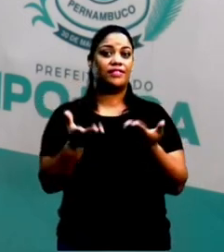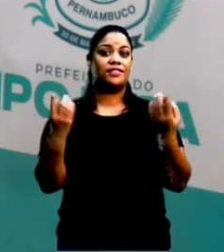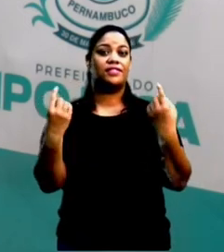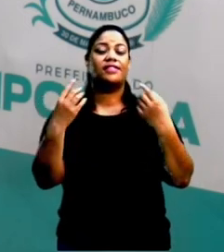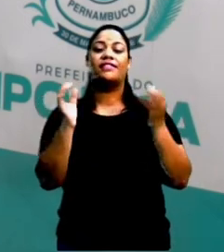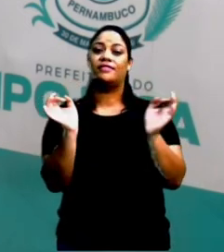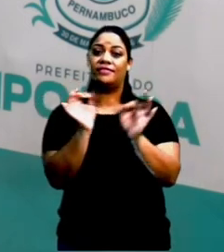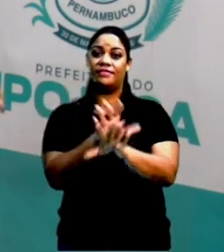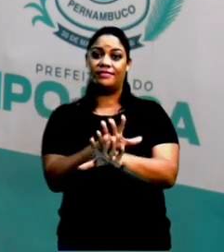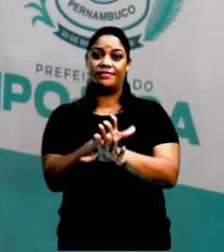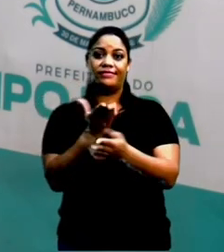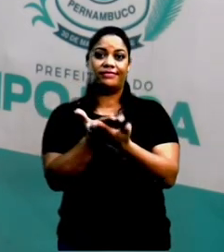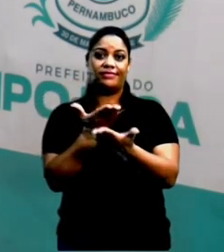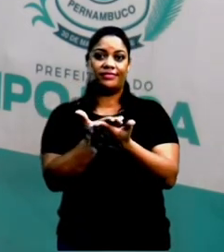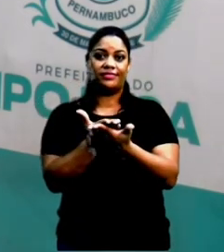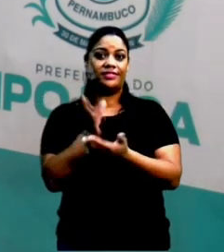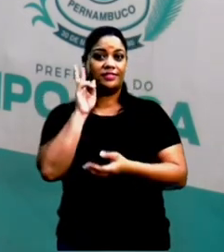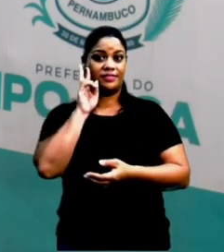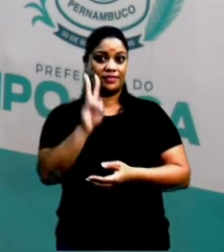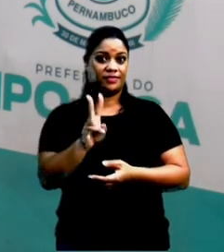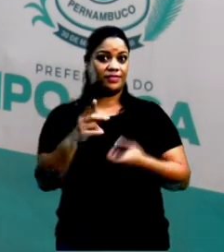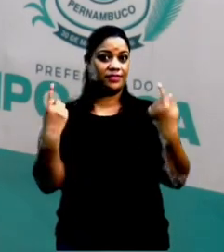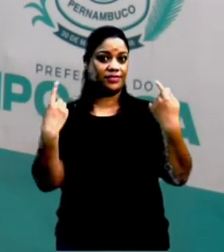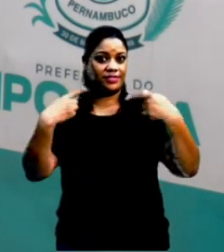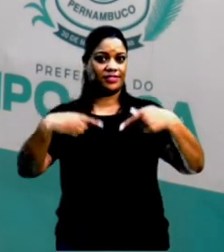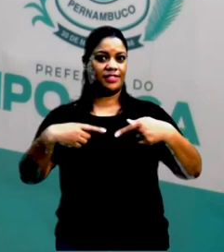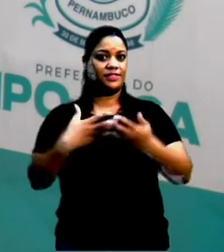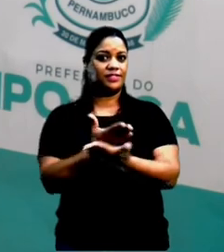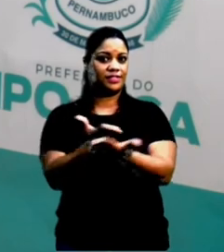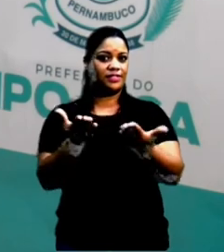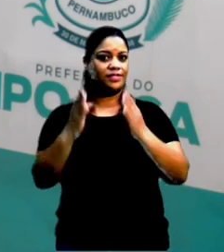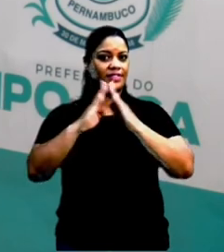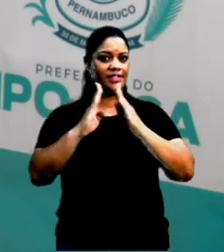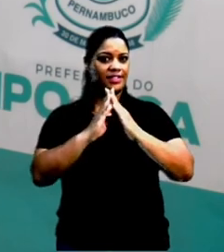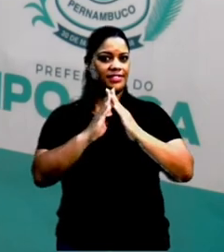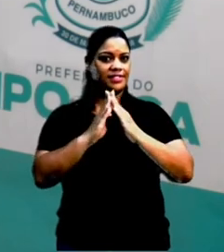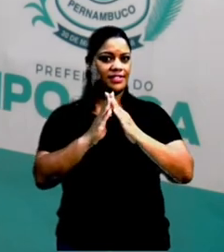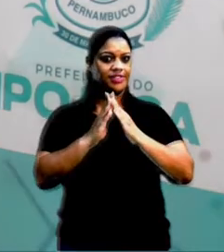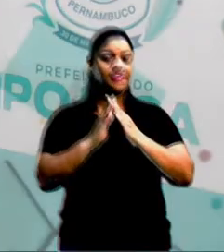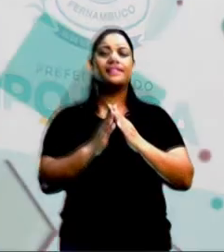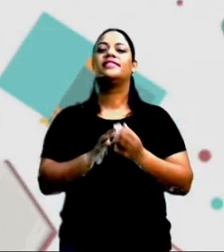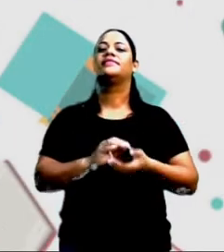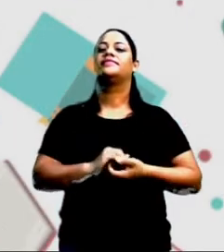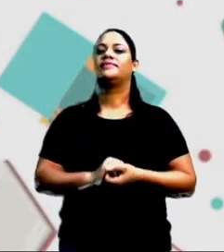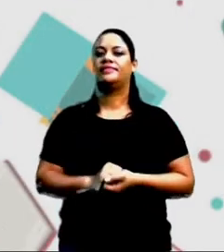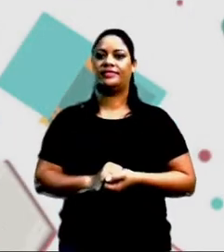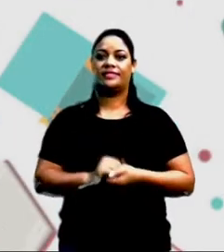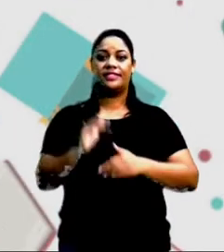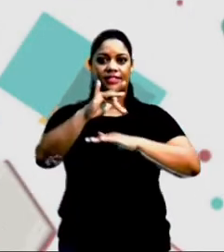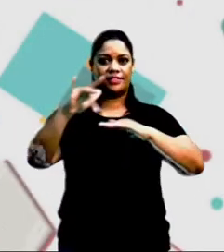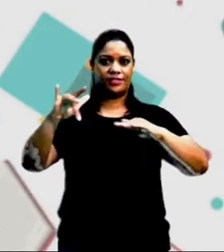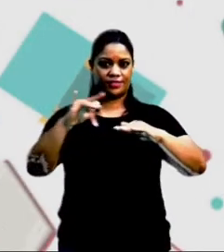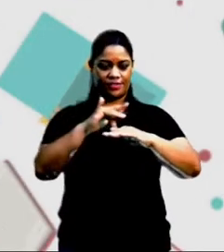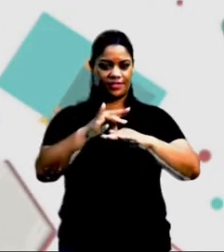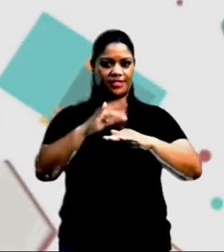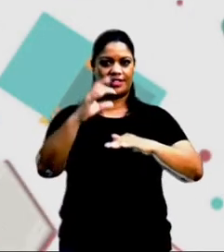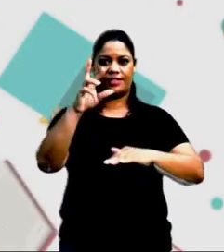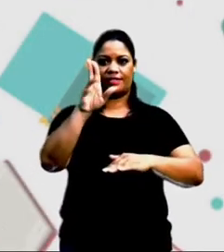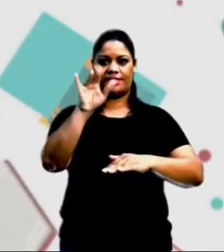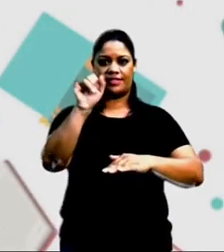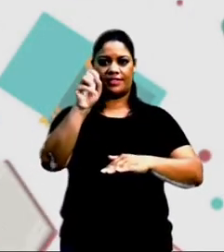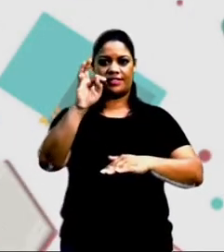chegamos ao final da nossa aula. Vamos ver o que você vai fazer aí na sua casa e mandar para mim. Estou lá na rede social Cristina